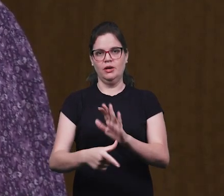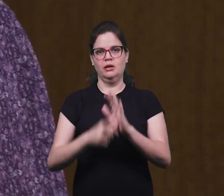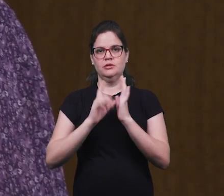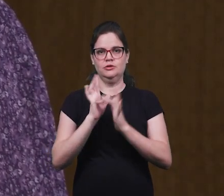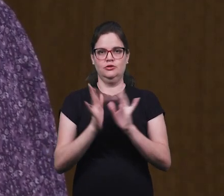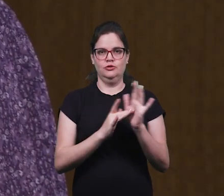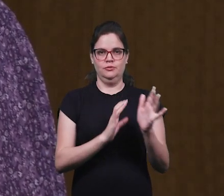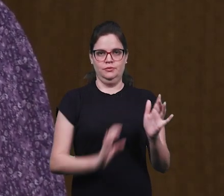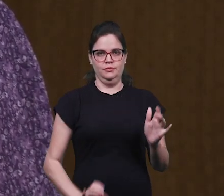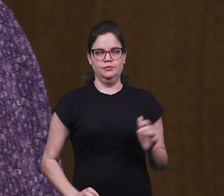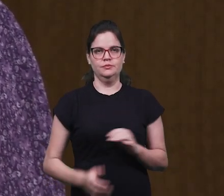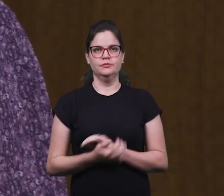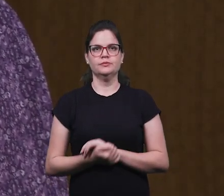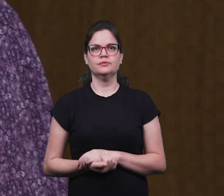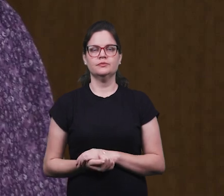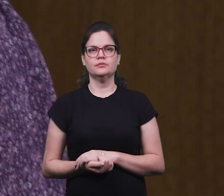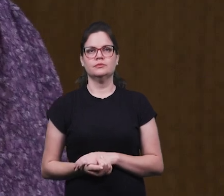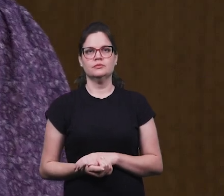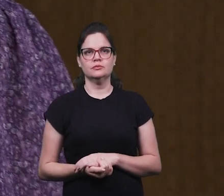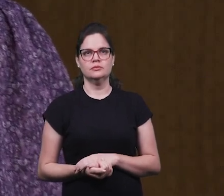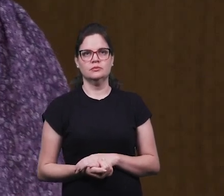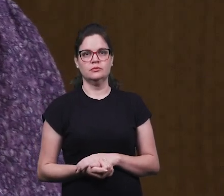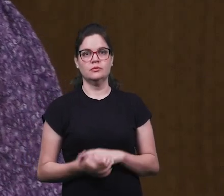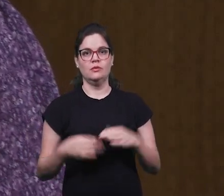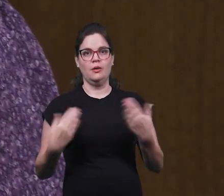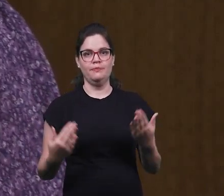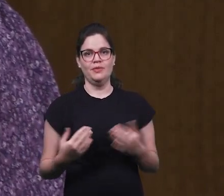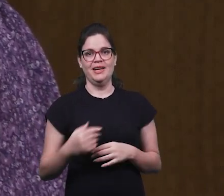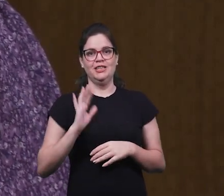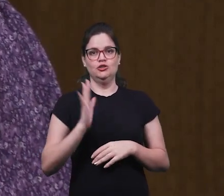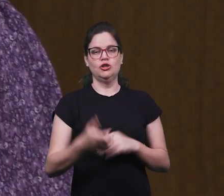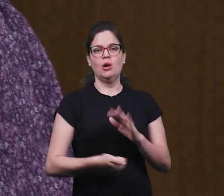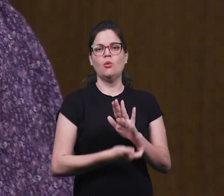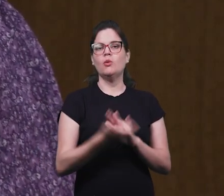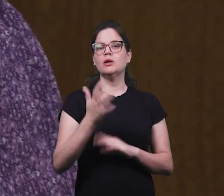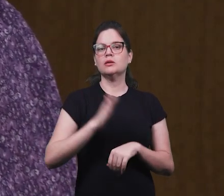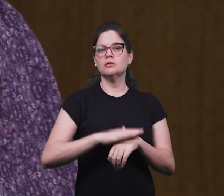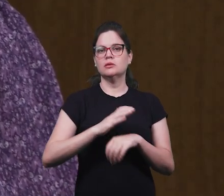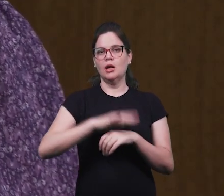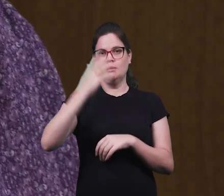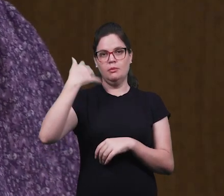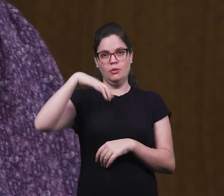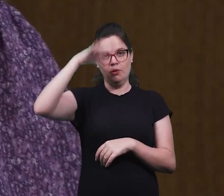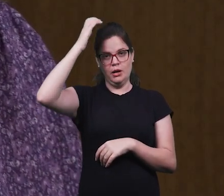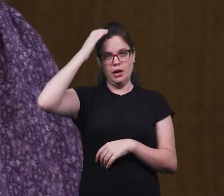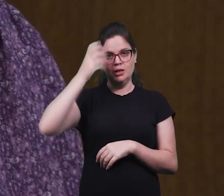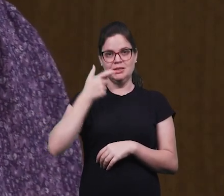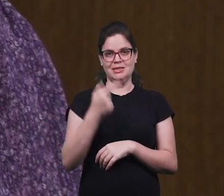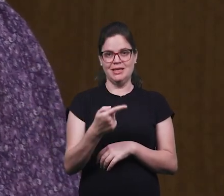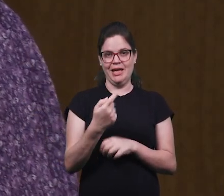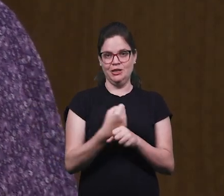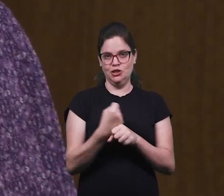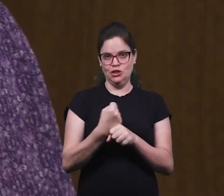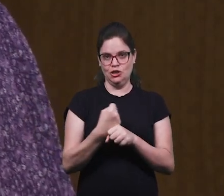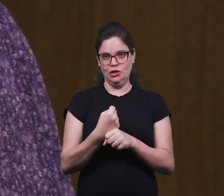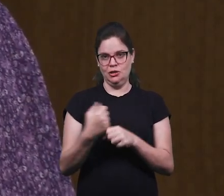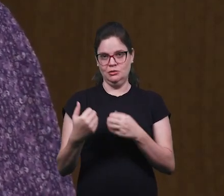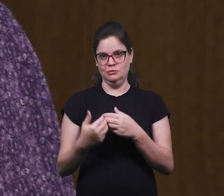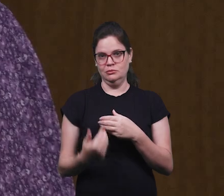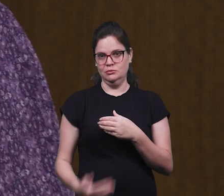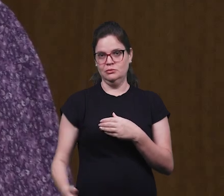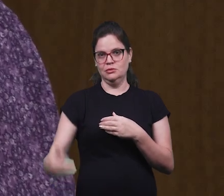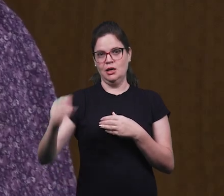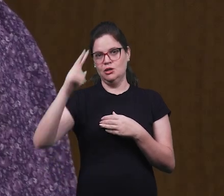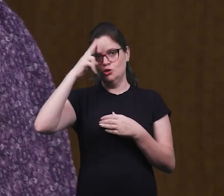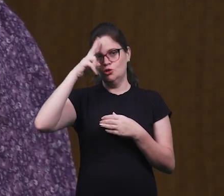reinado. E então, a partir do 7º ano, Heródoto não conta mais nada sobre